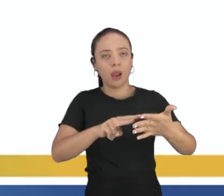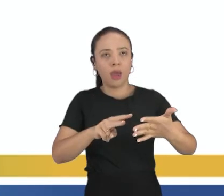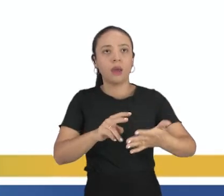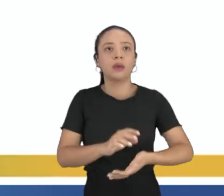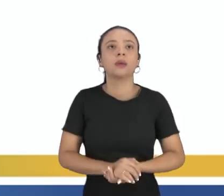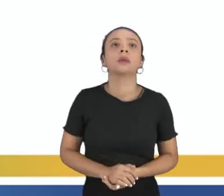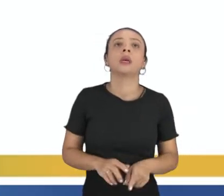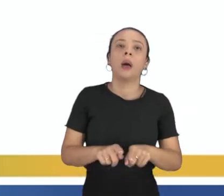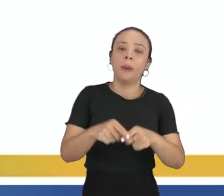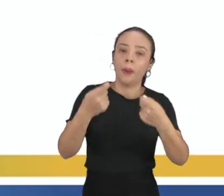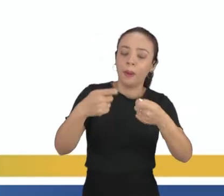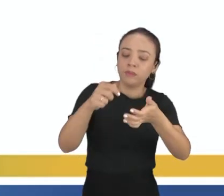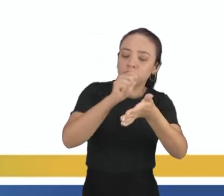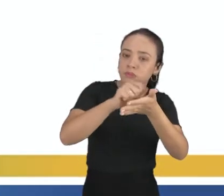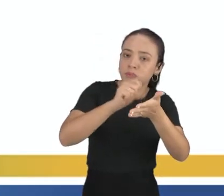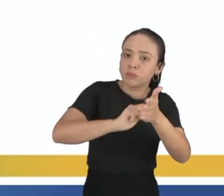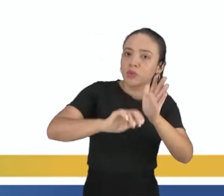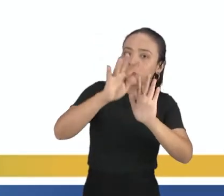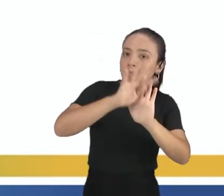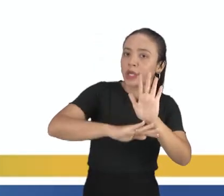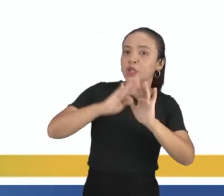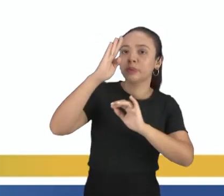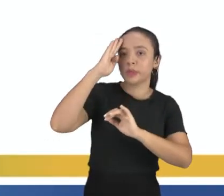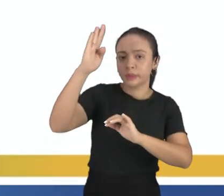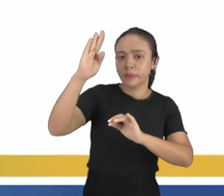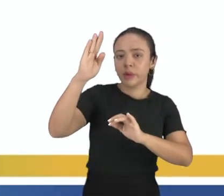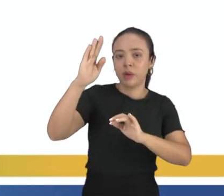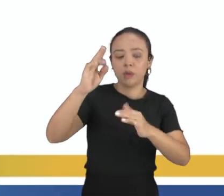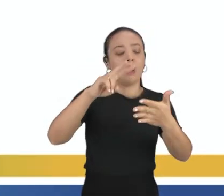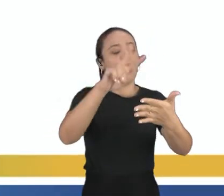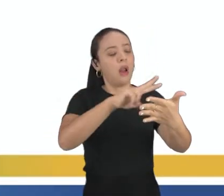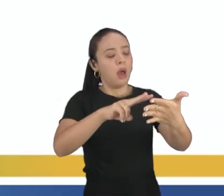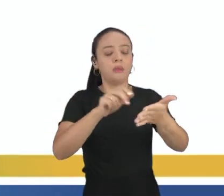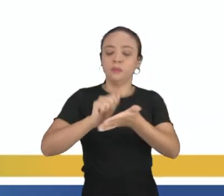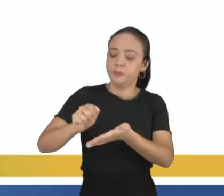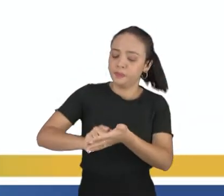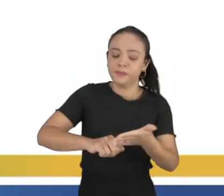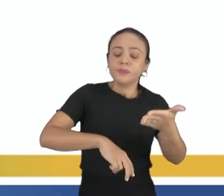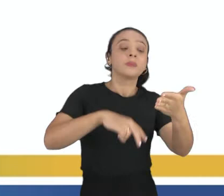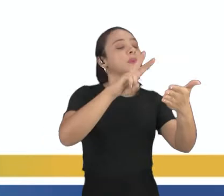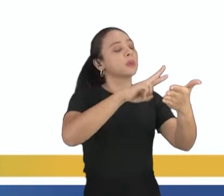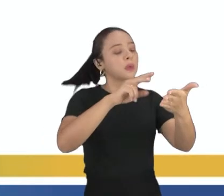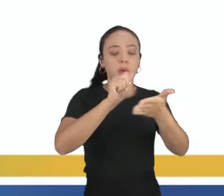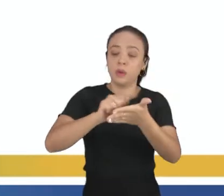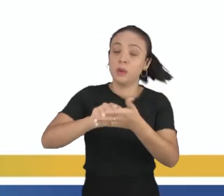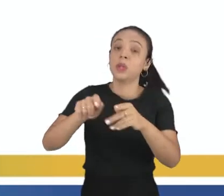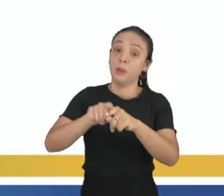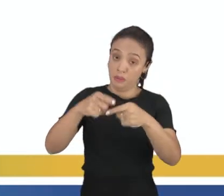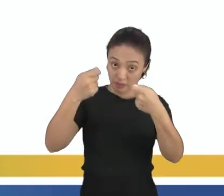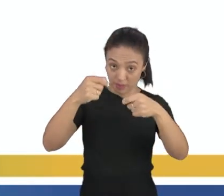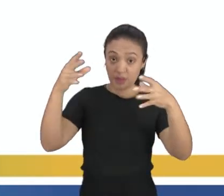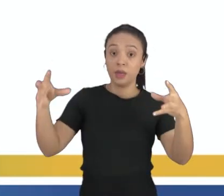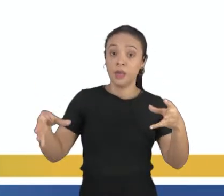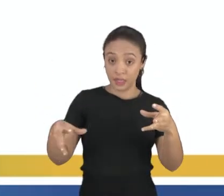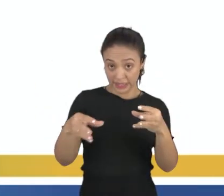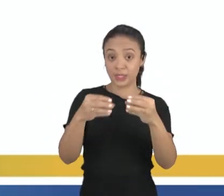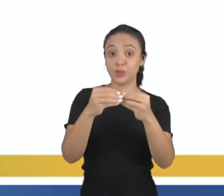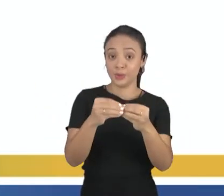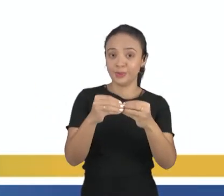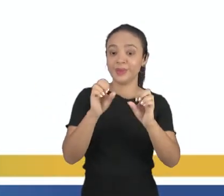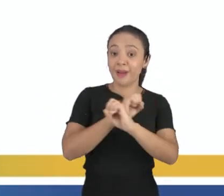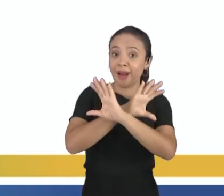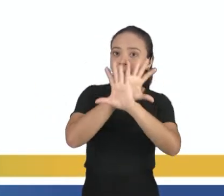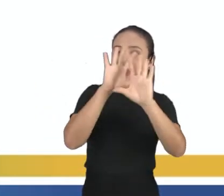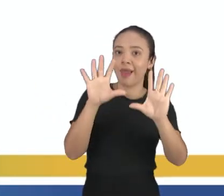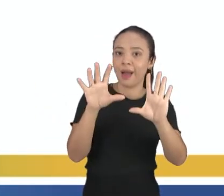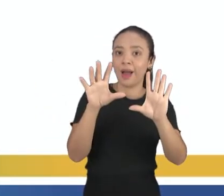as anotações do texto original durante os processos de leitura, precisa resumir de modo claro, objetivo,